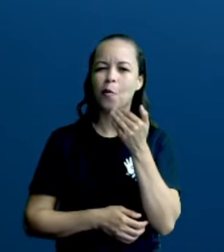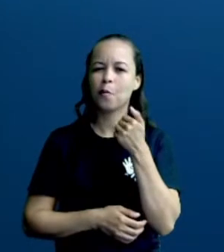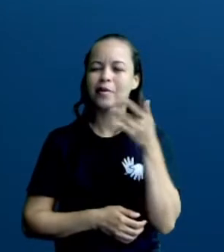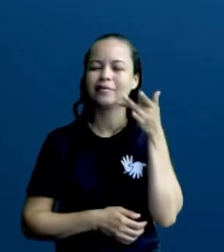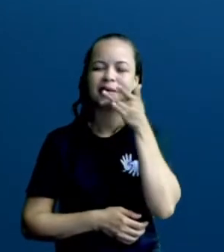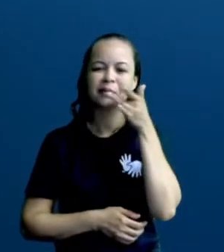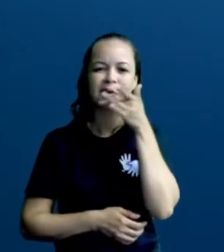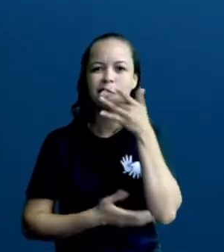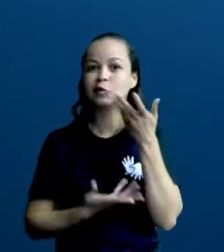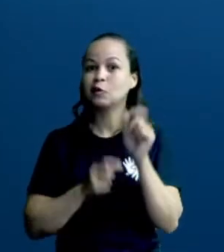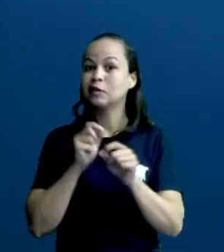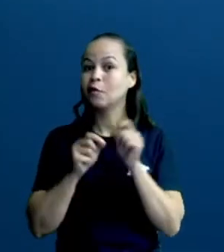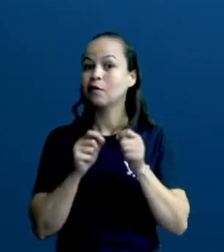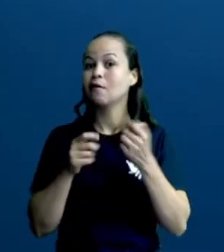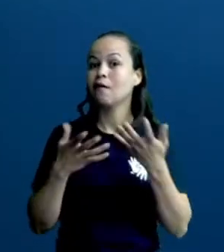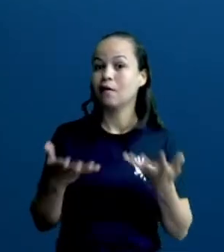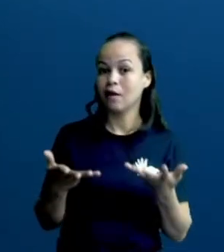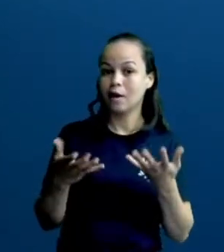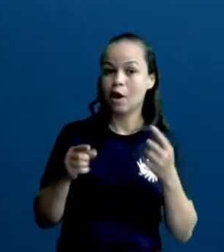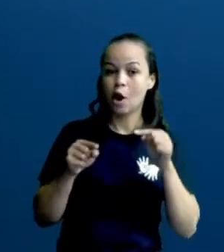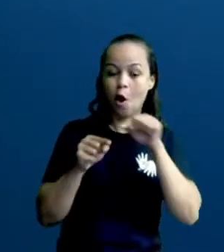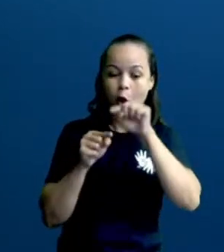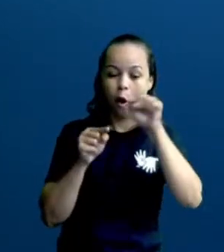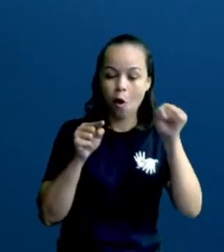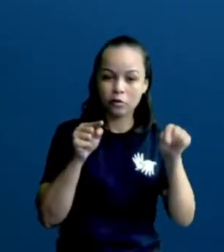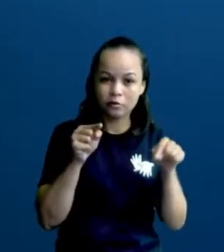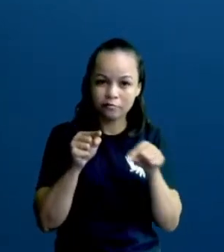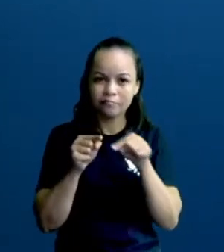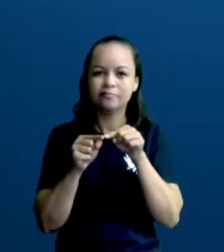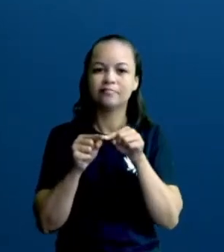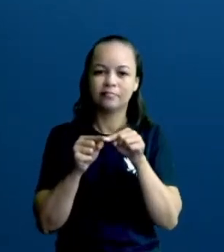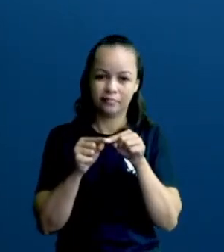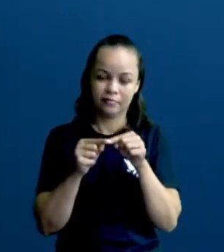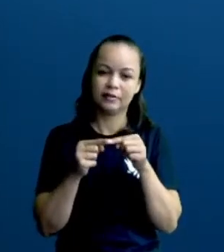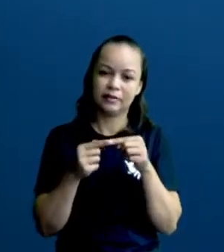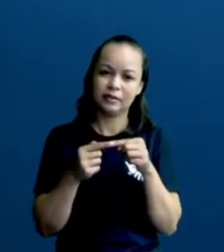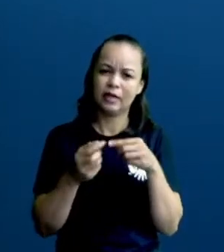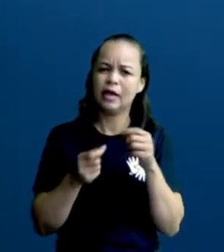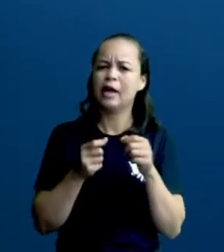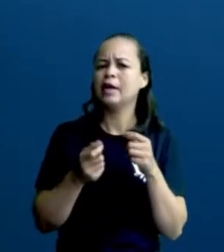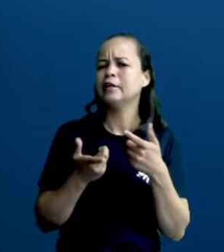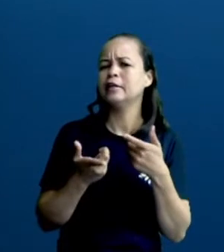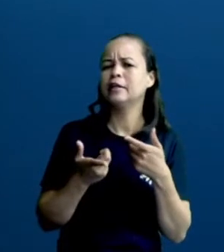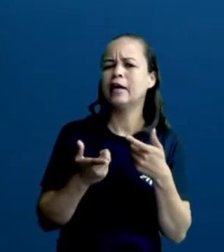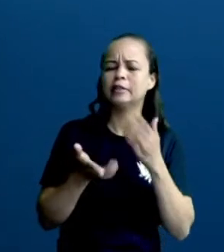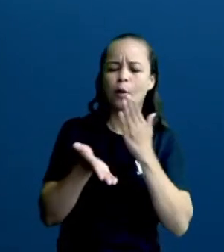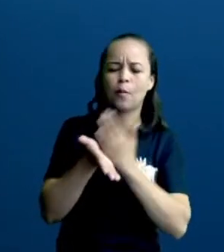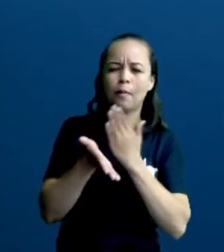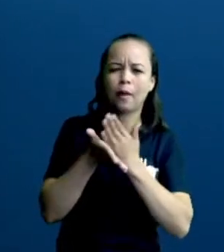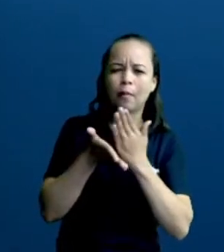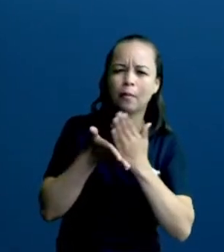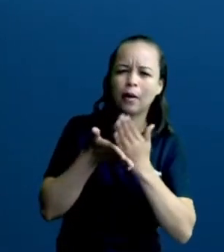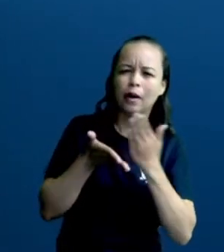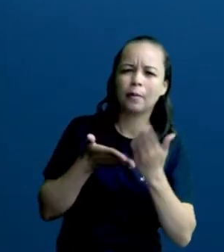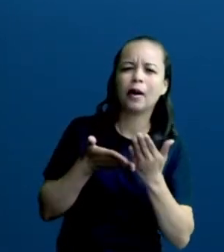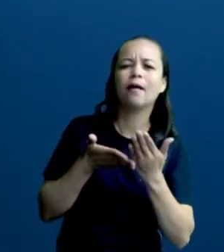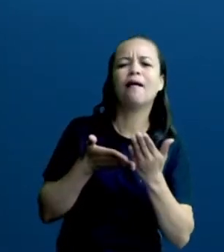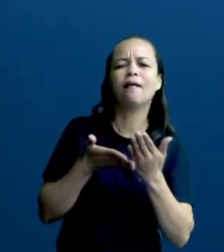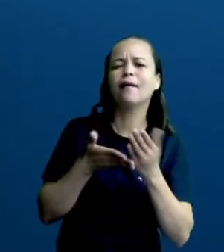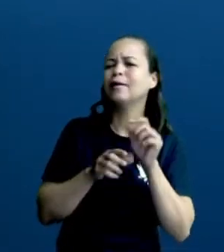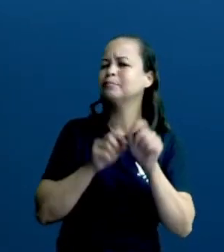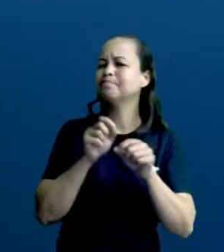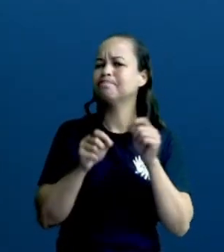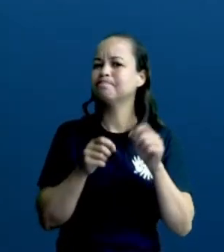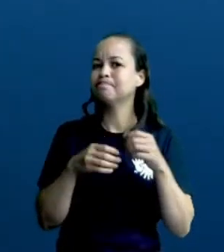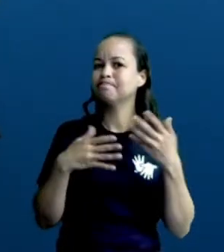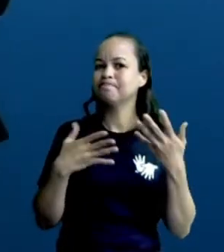Olha, redondinho, forma circular e ele é dividido em